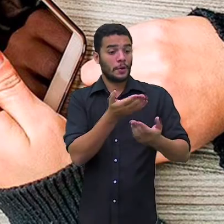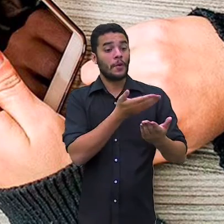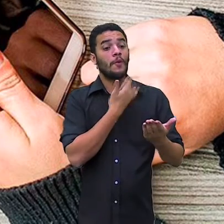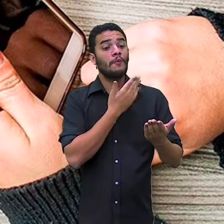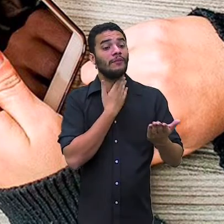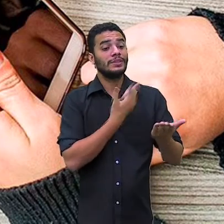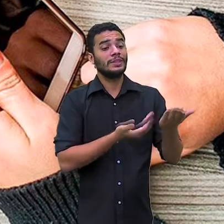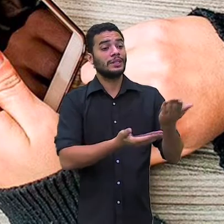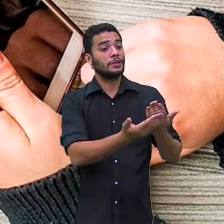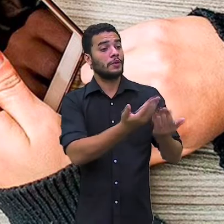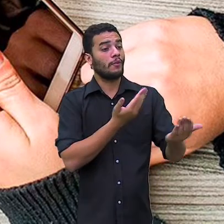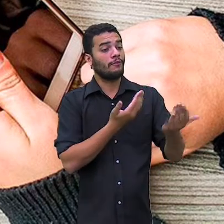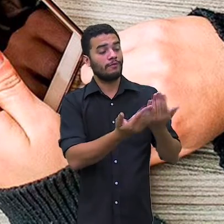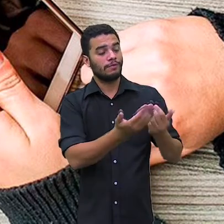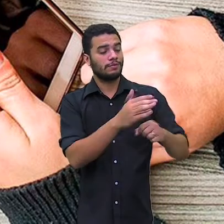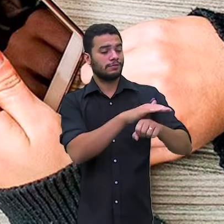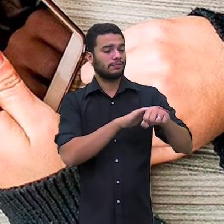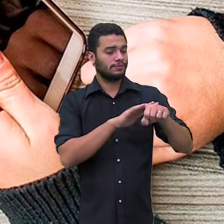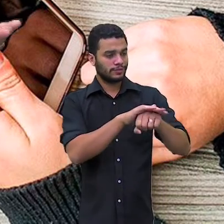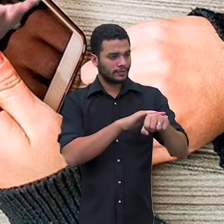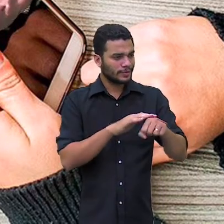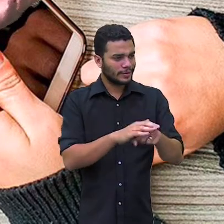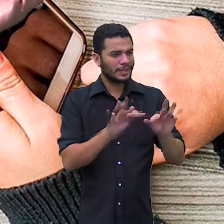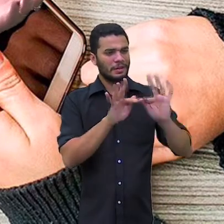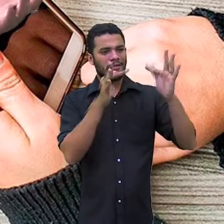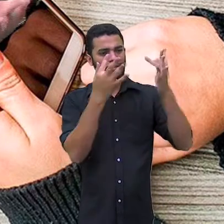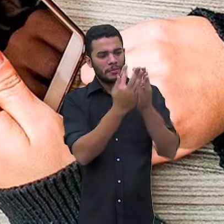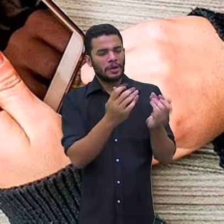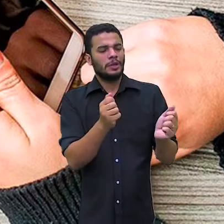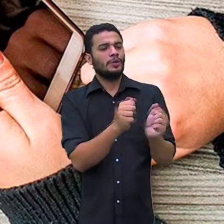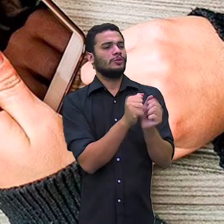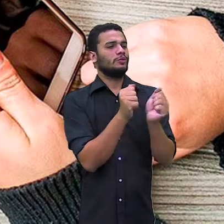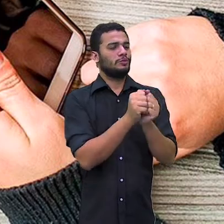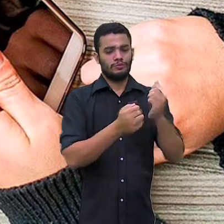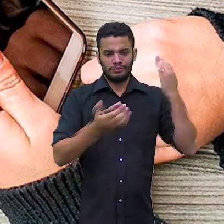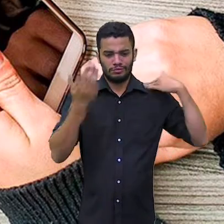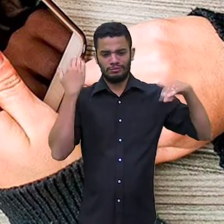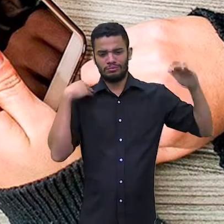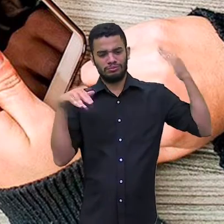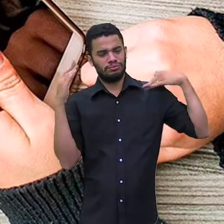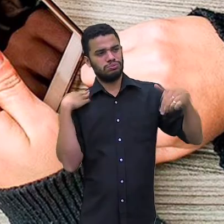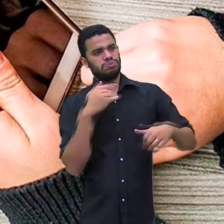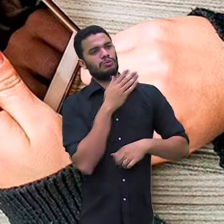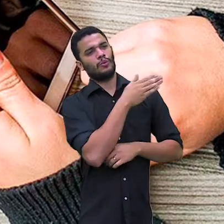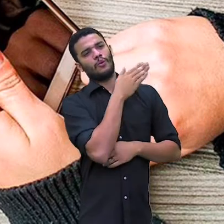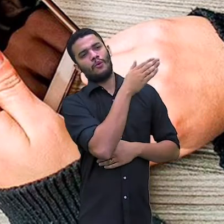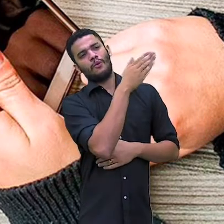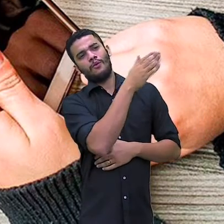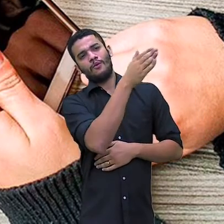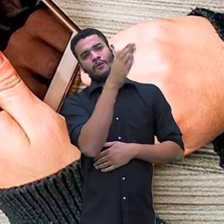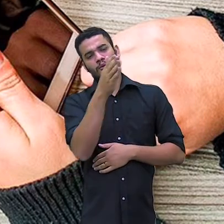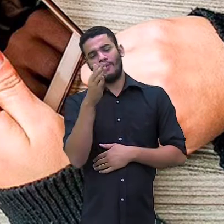quando estiver em família. Curtir um passeio sem tantas selfies.